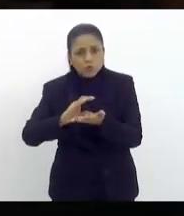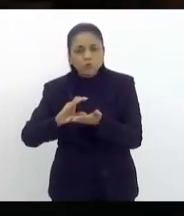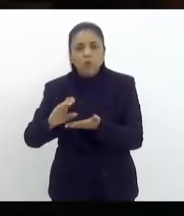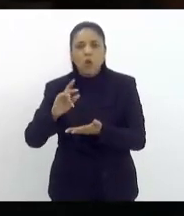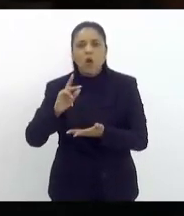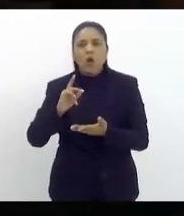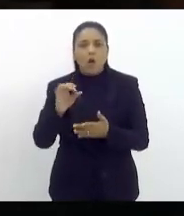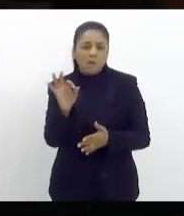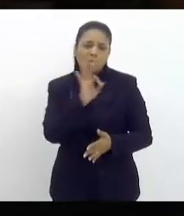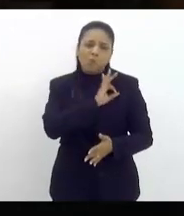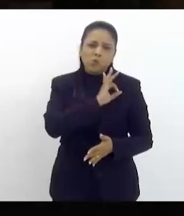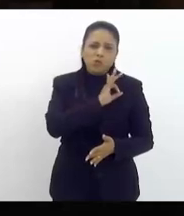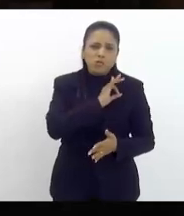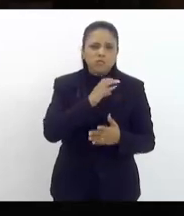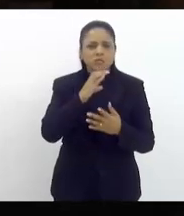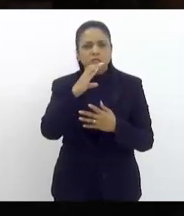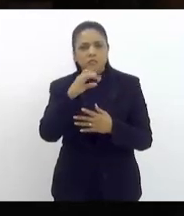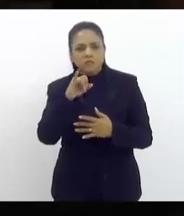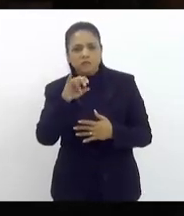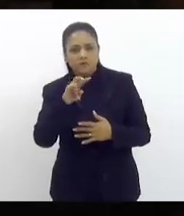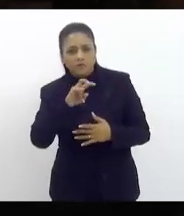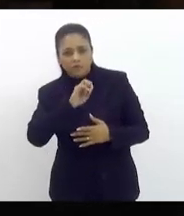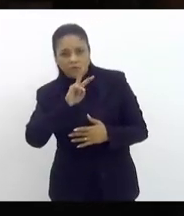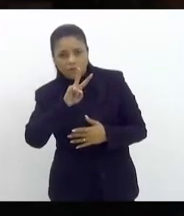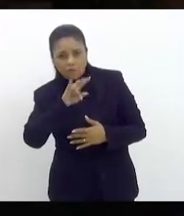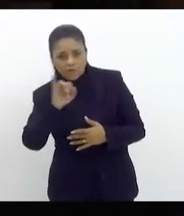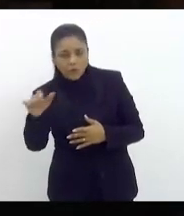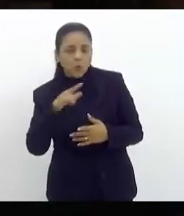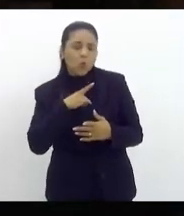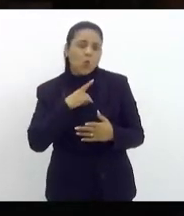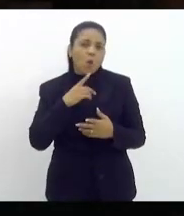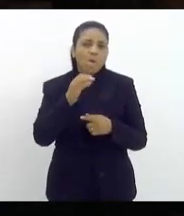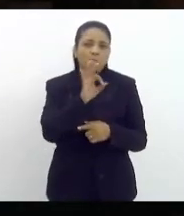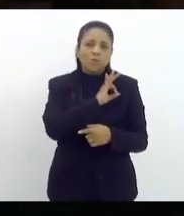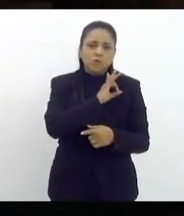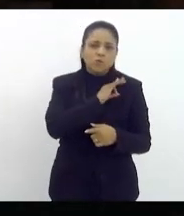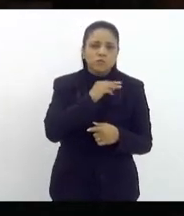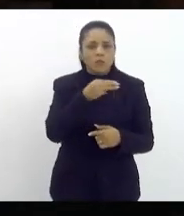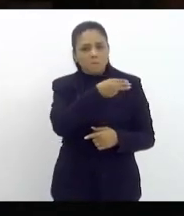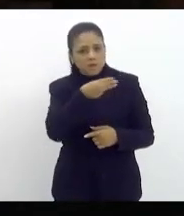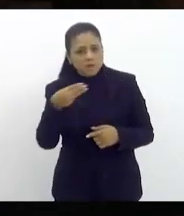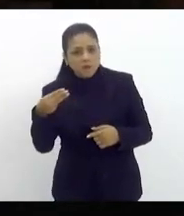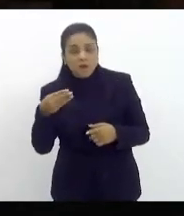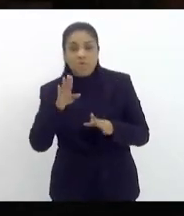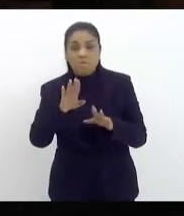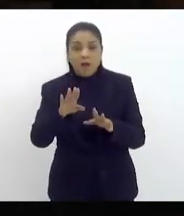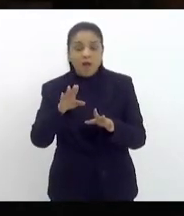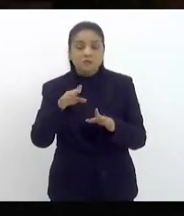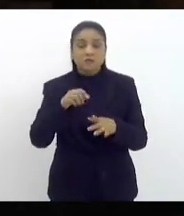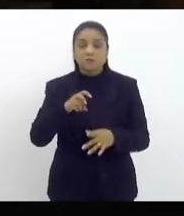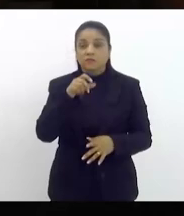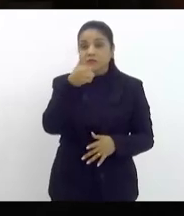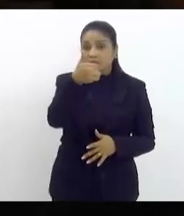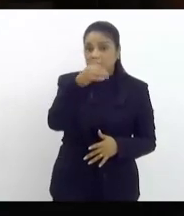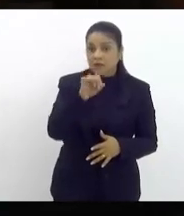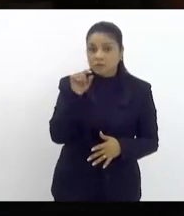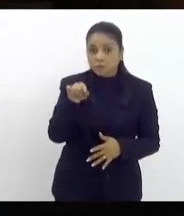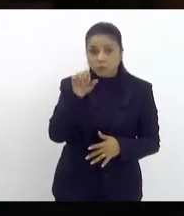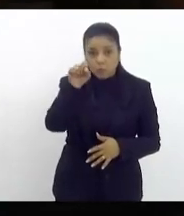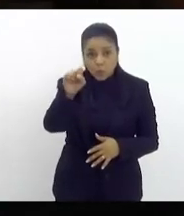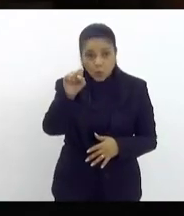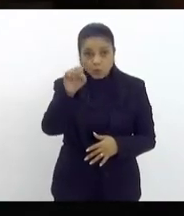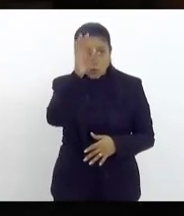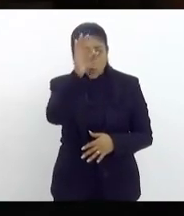polícia civil e para a polícia militar, mas recursos, e aí a gente tem cerca de 10,8 bilhões para o